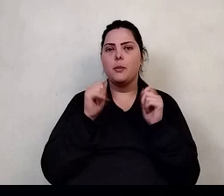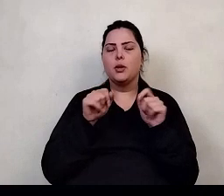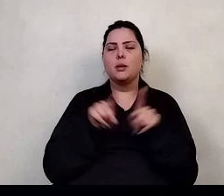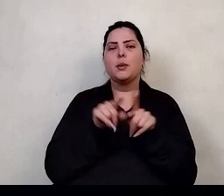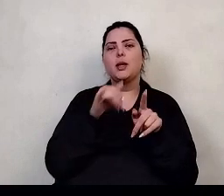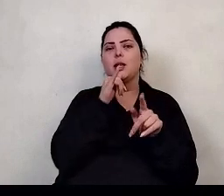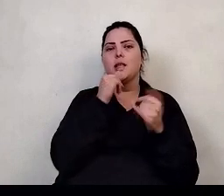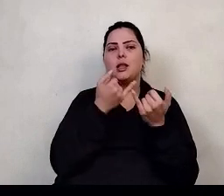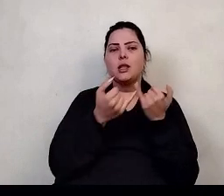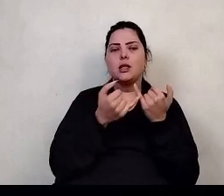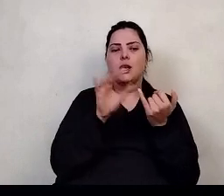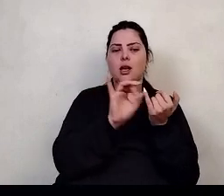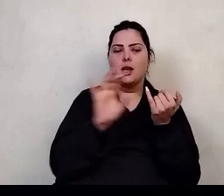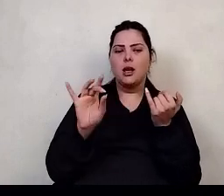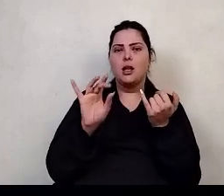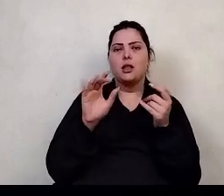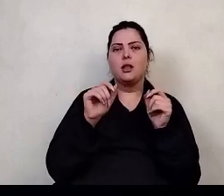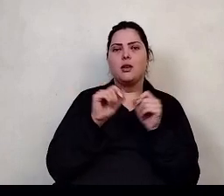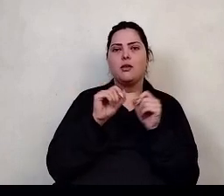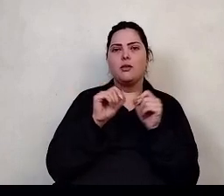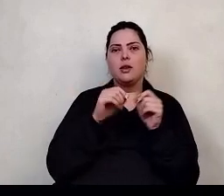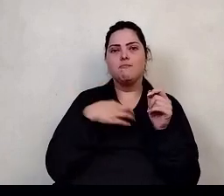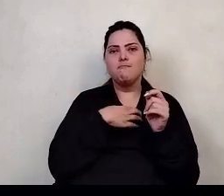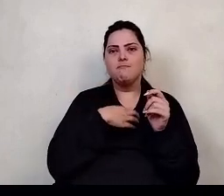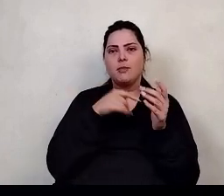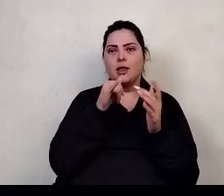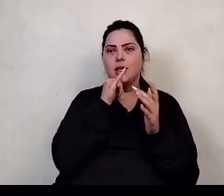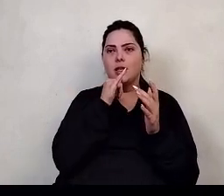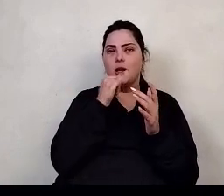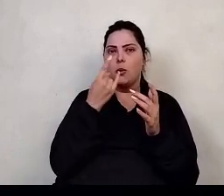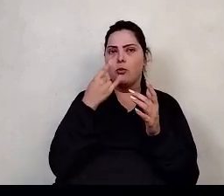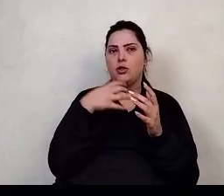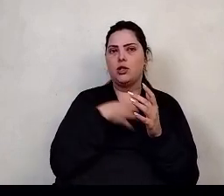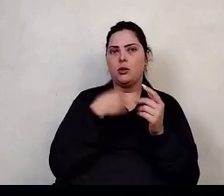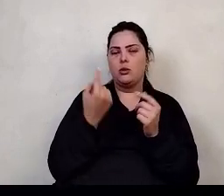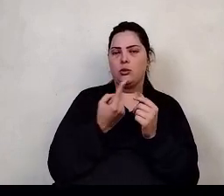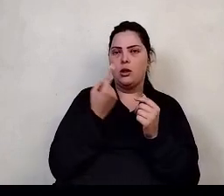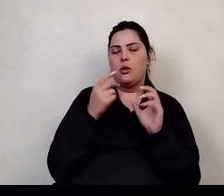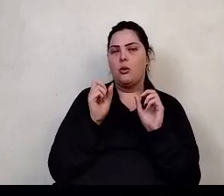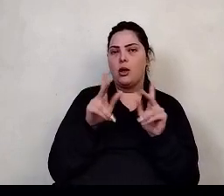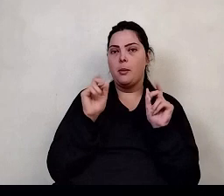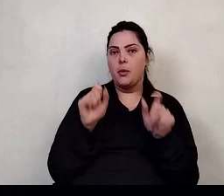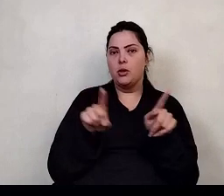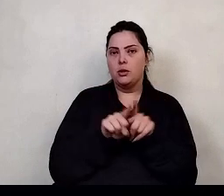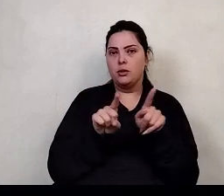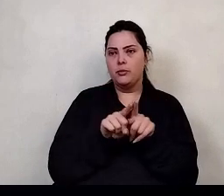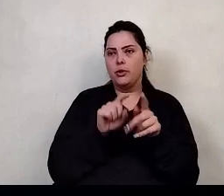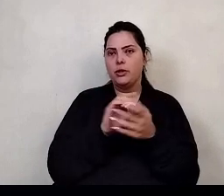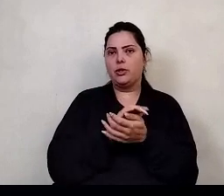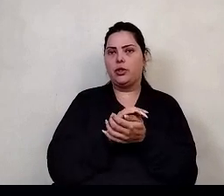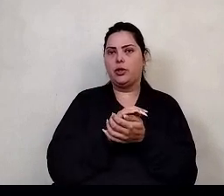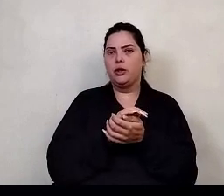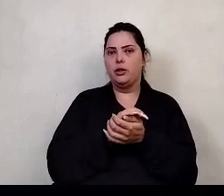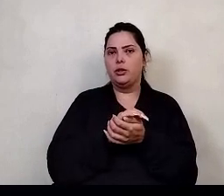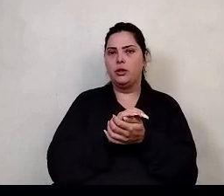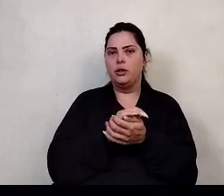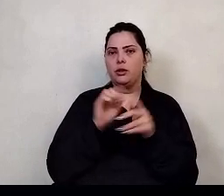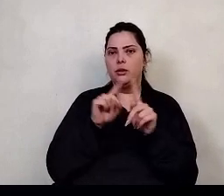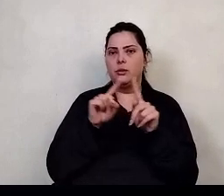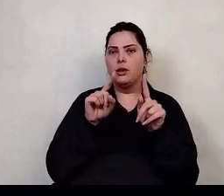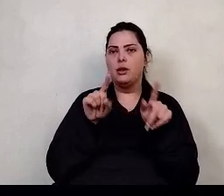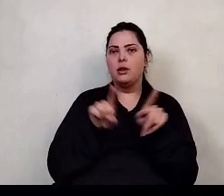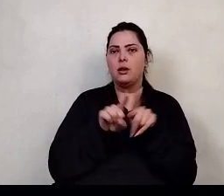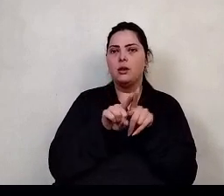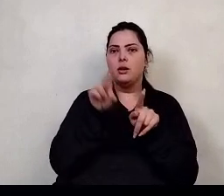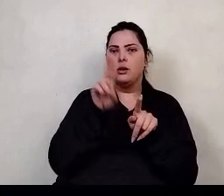fazer sentido testar um método de forma isolada, ok, você pode utilizar testes unitários. Mas você pode já usar em